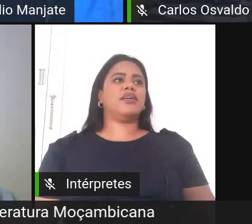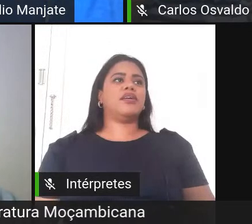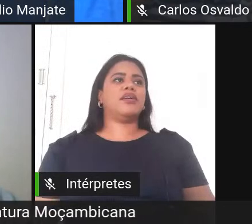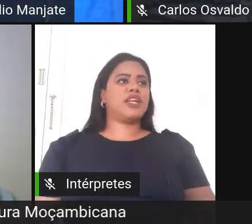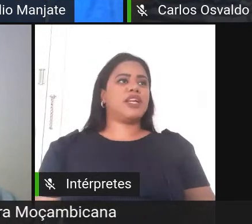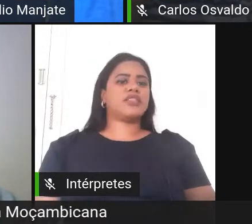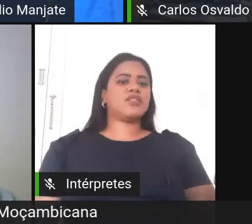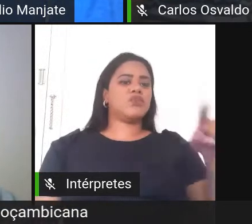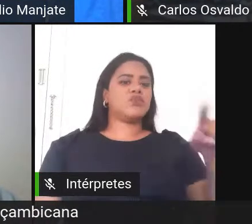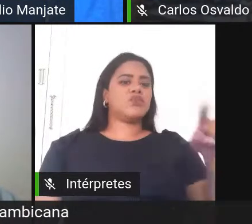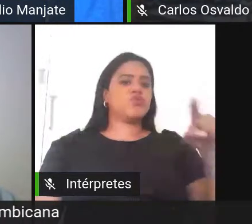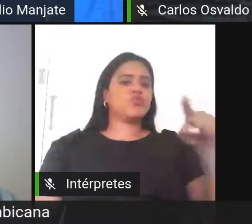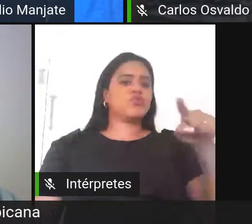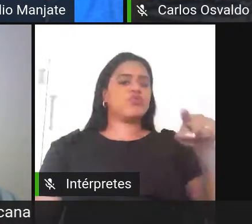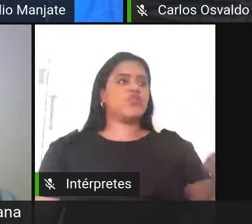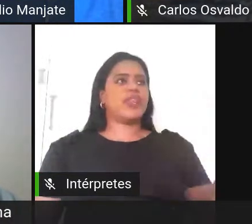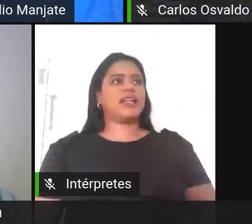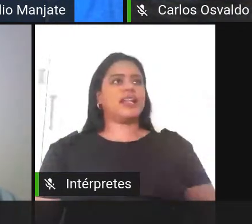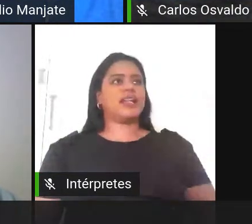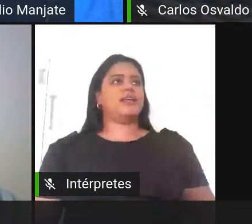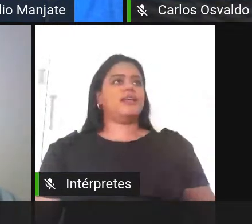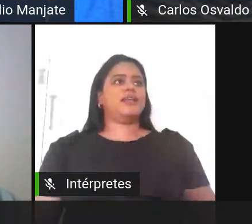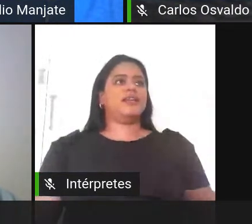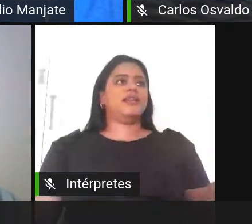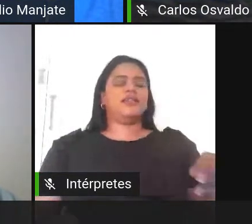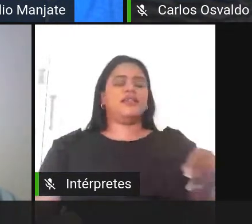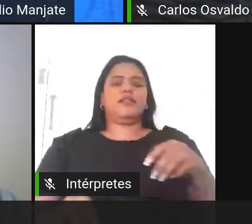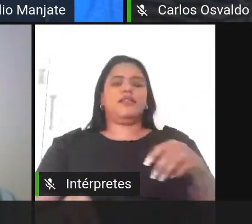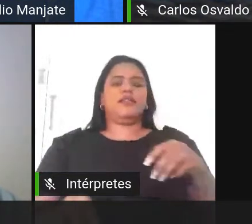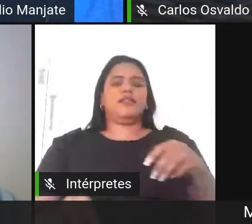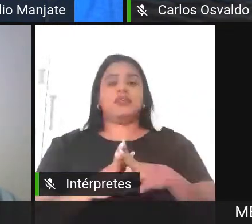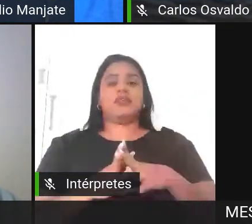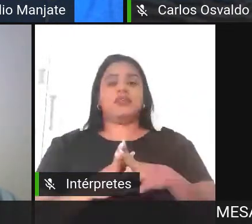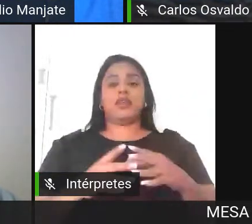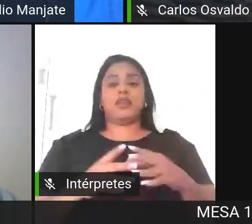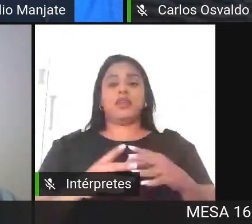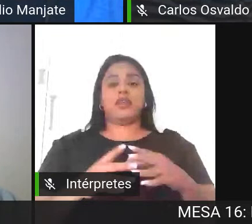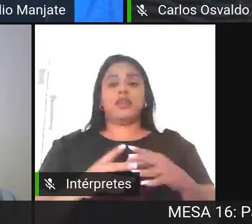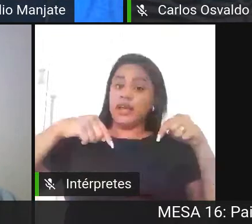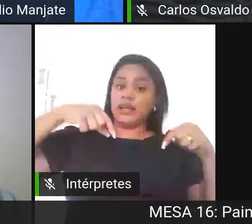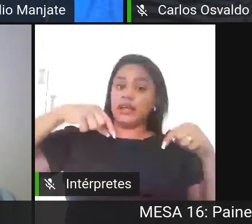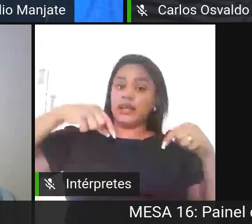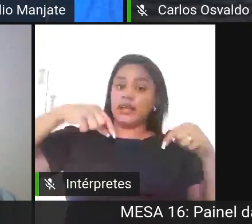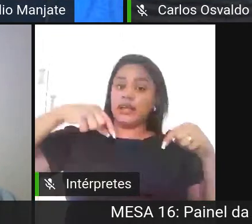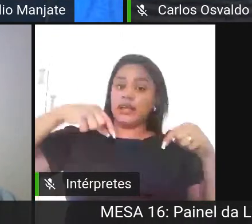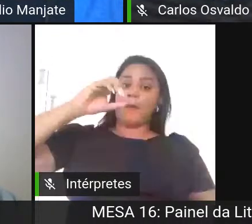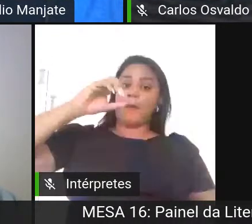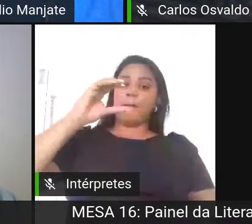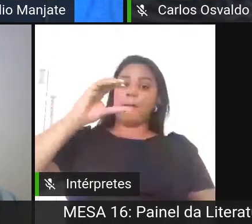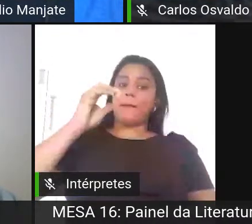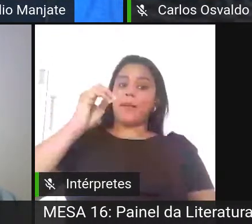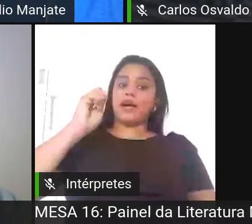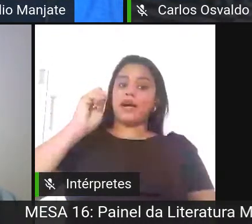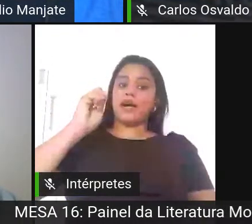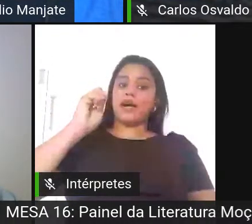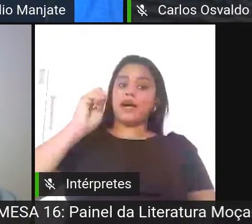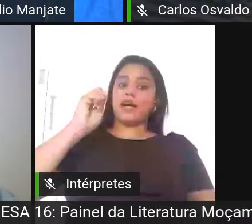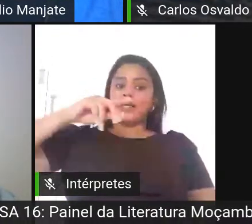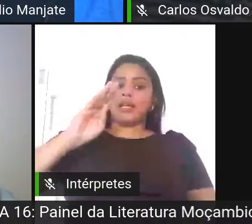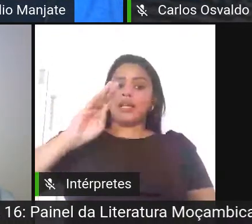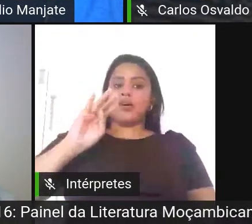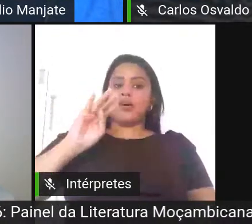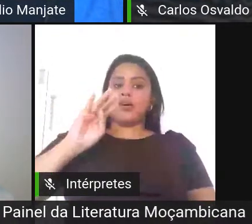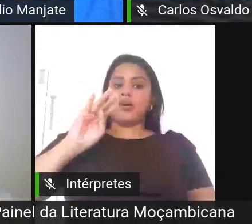autoritário. Mas nós, aqui em Moçambique, estamos a celebrar 30 anos de democracia.